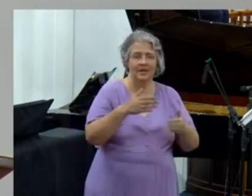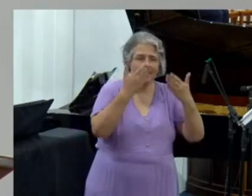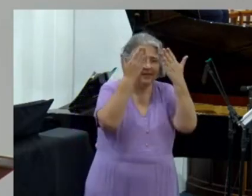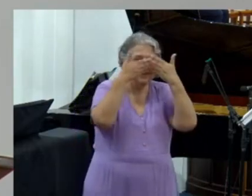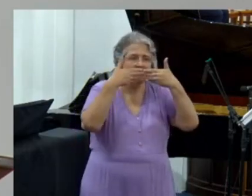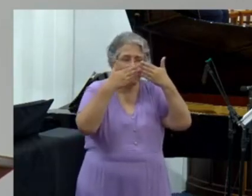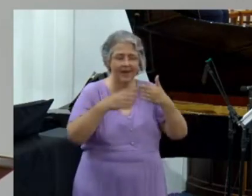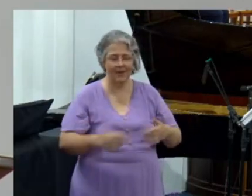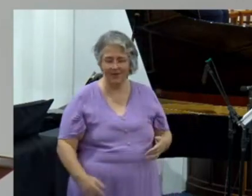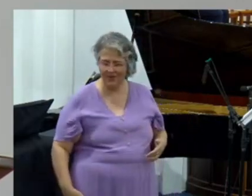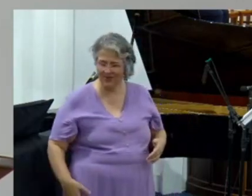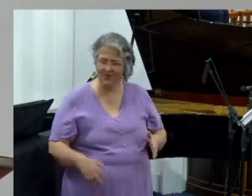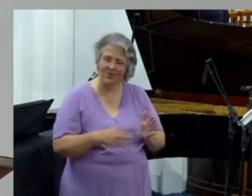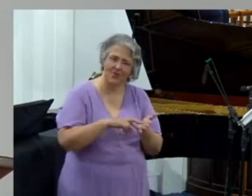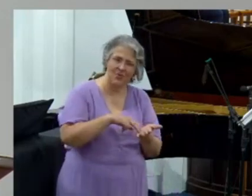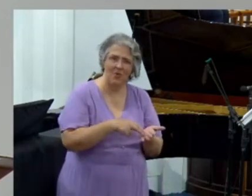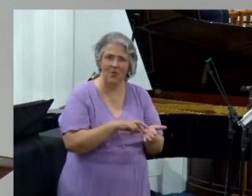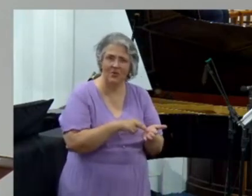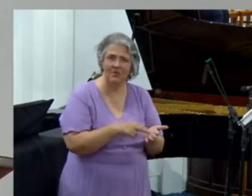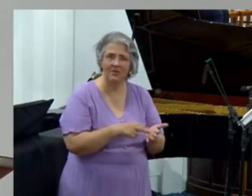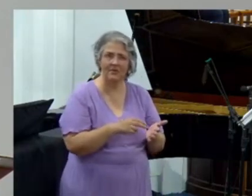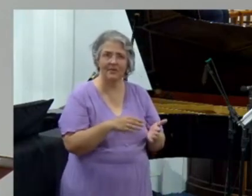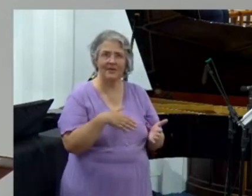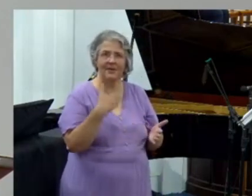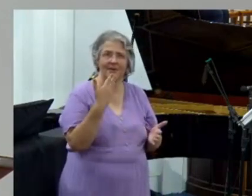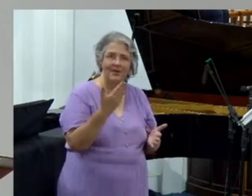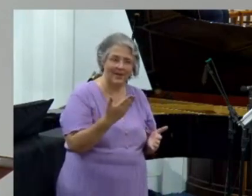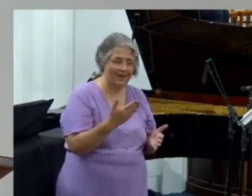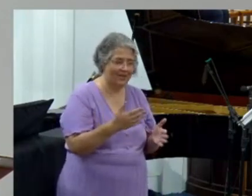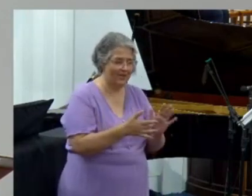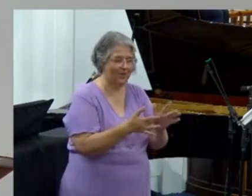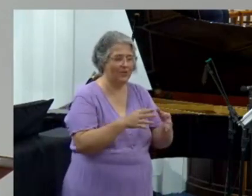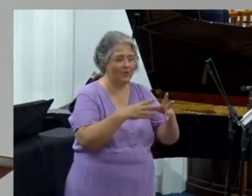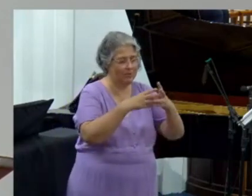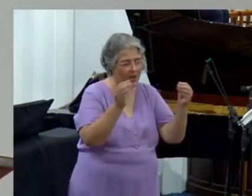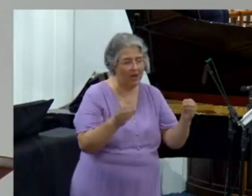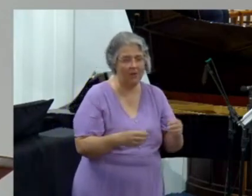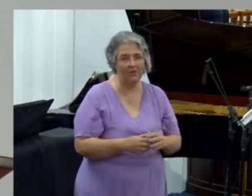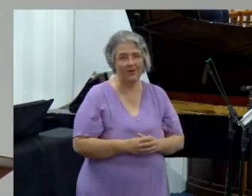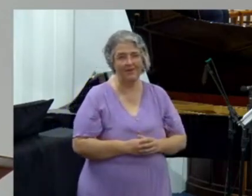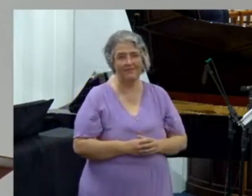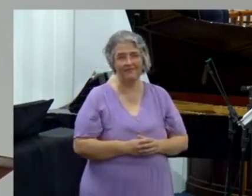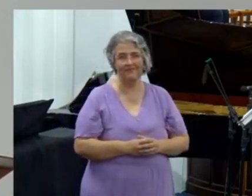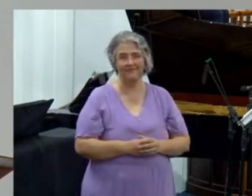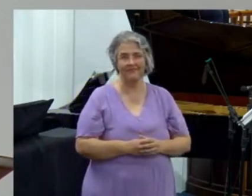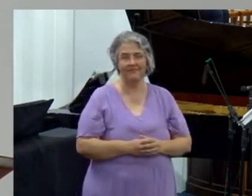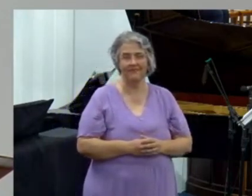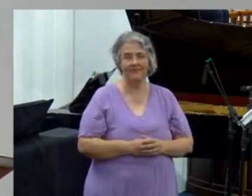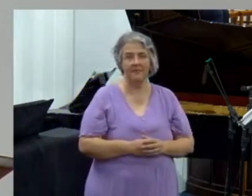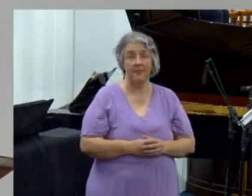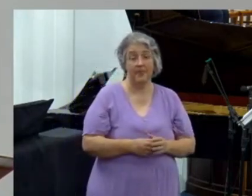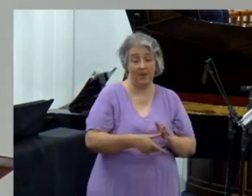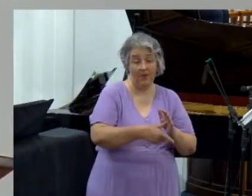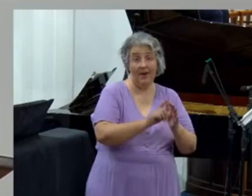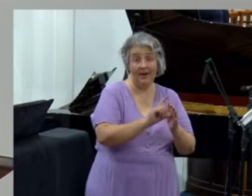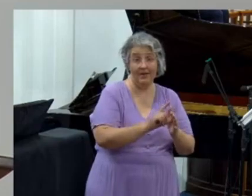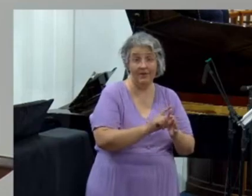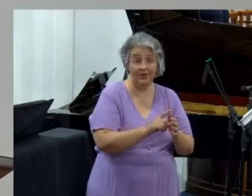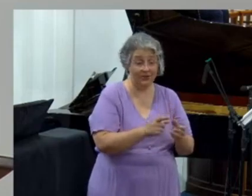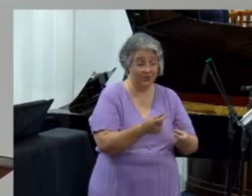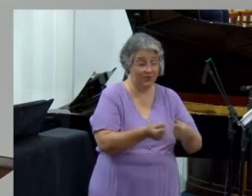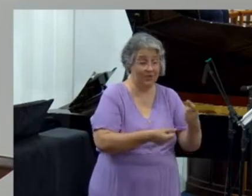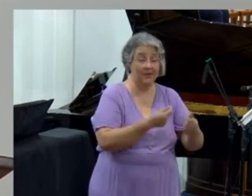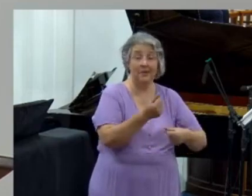dele e ele os cura. Enquanto antes estava naquele mesmo lugar um comércio, o câmbio